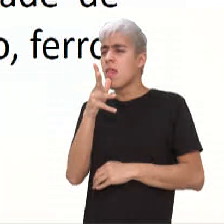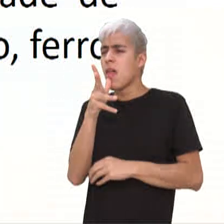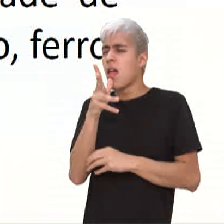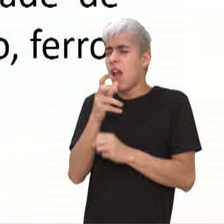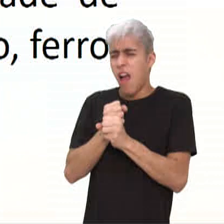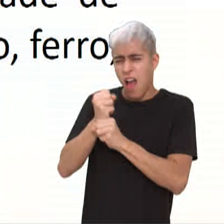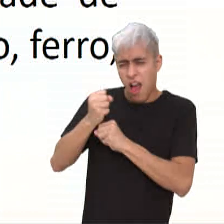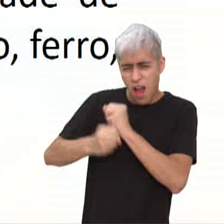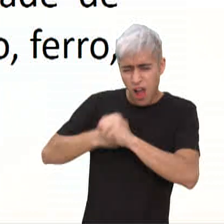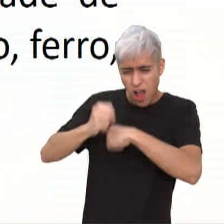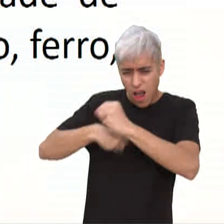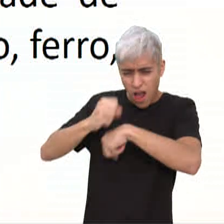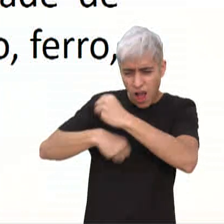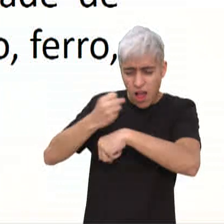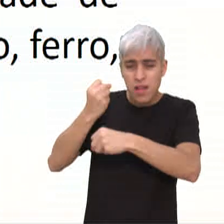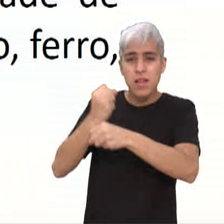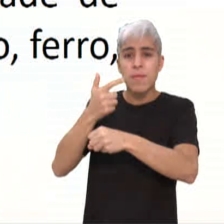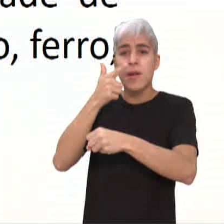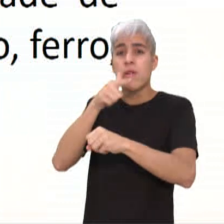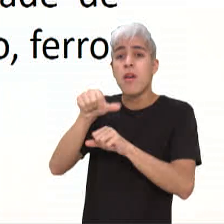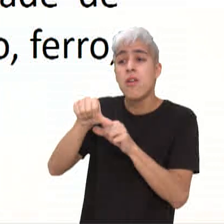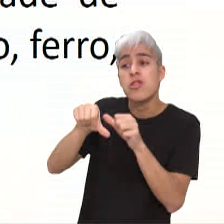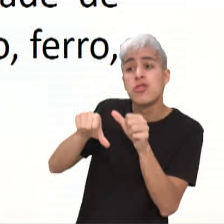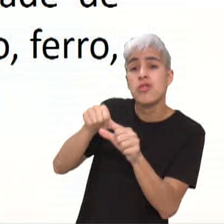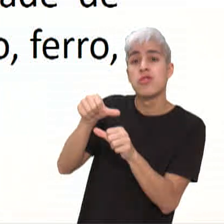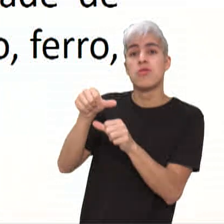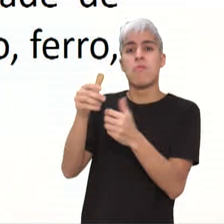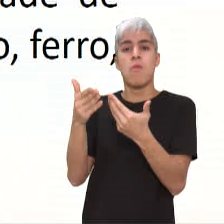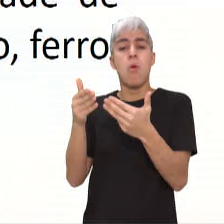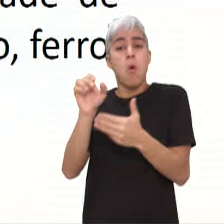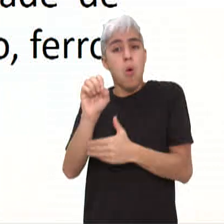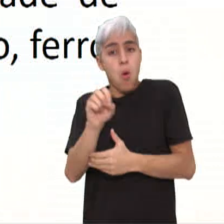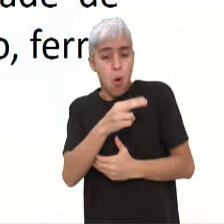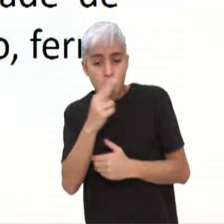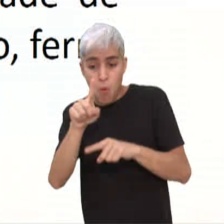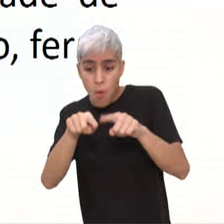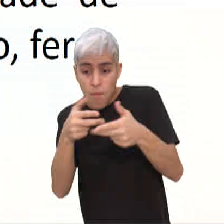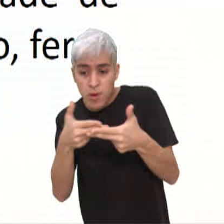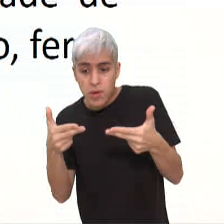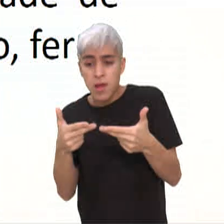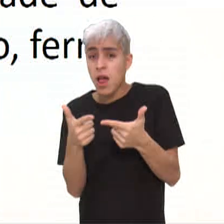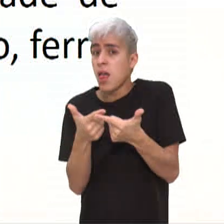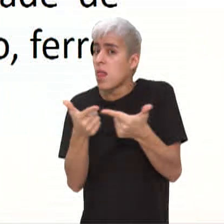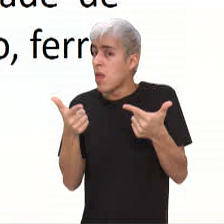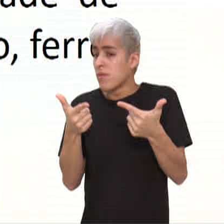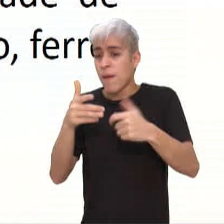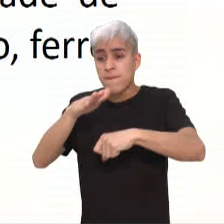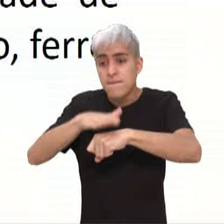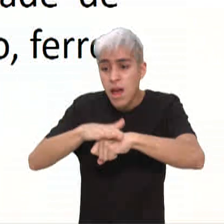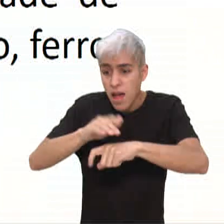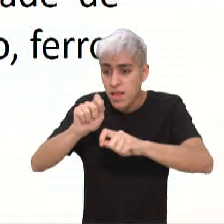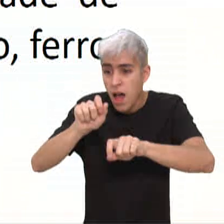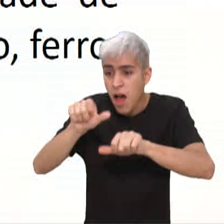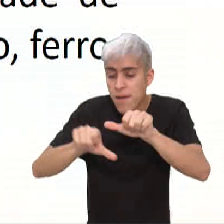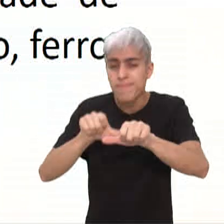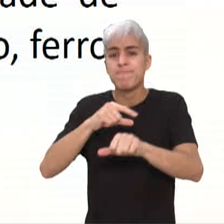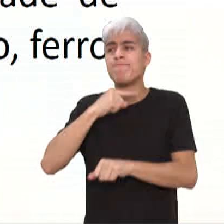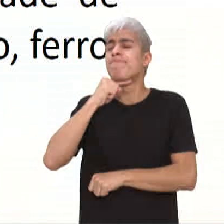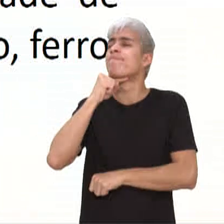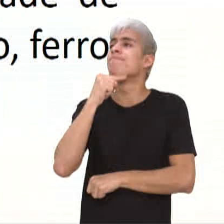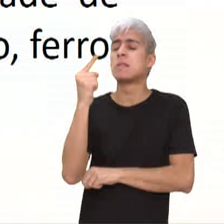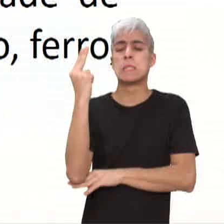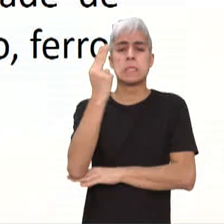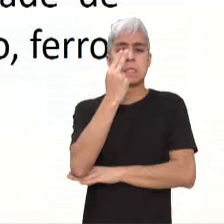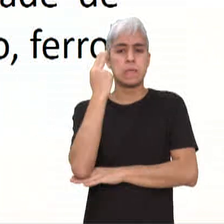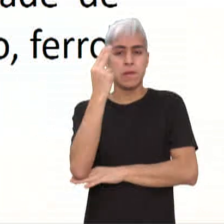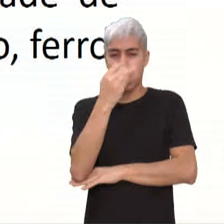milhares de anos para se renovarem, ou até mesmo aqueles que não têm a capacidade de renovação. Ou seja,